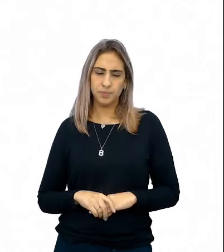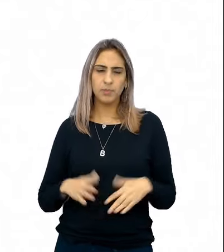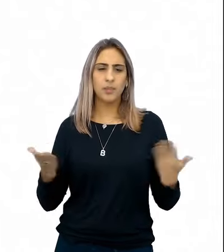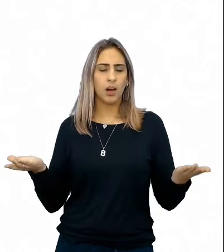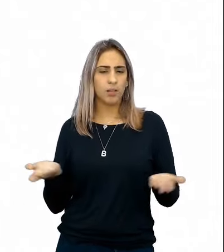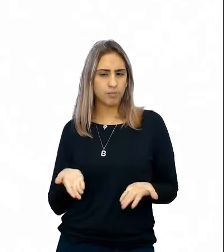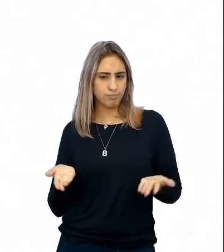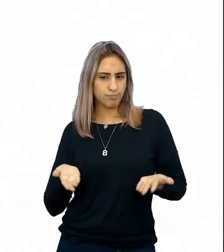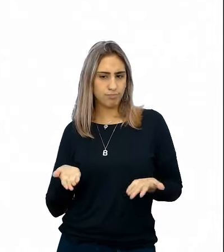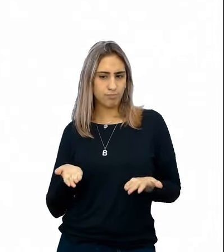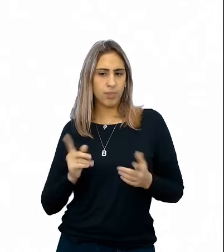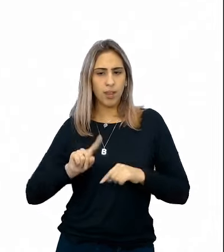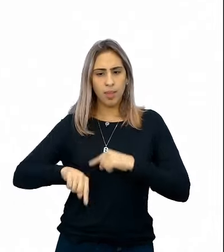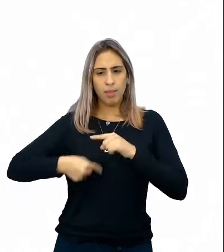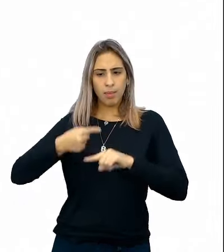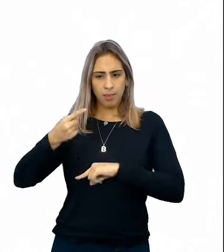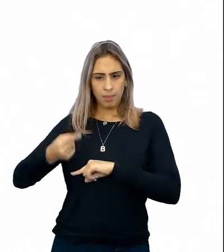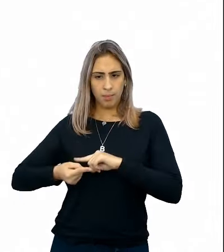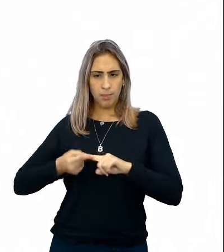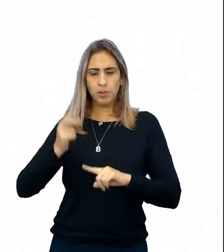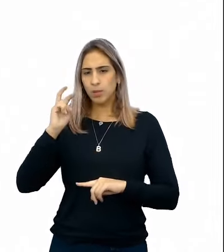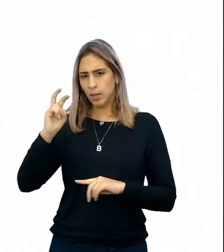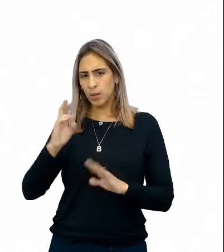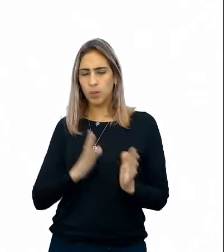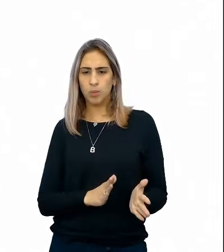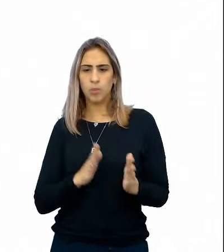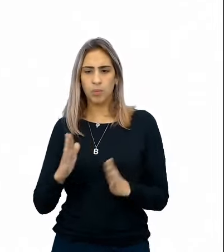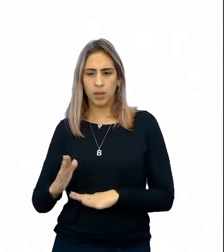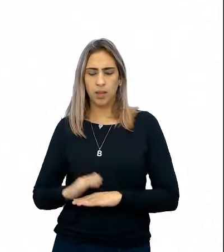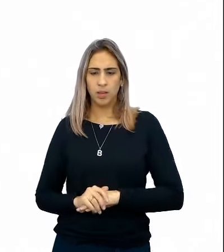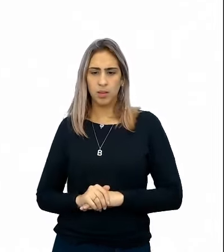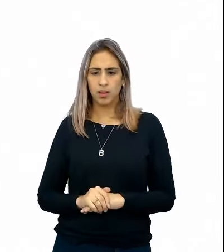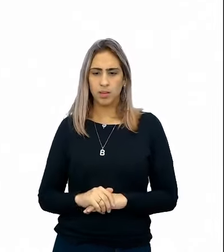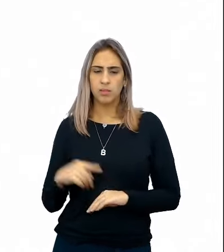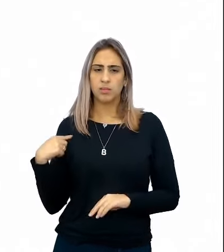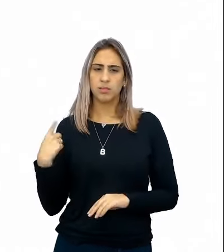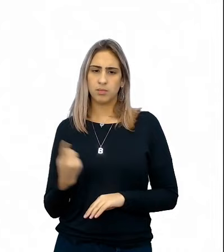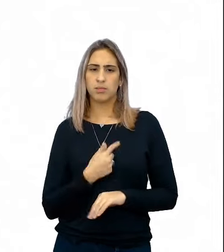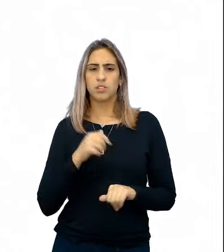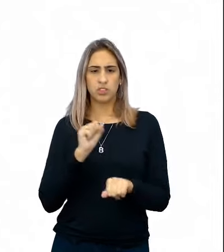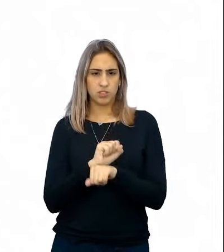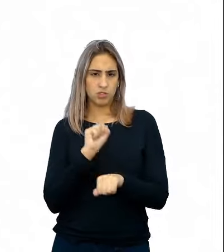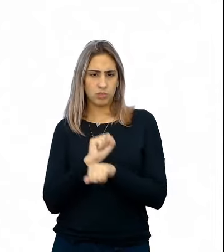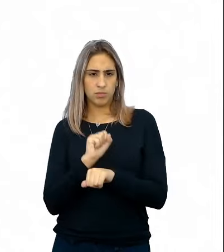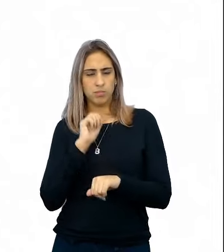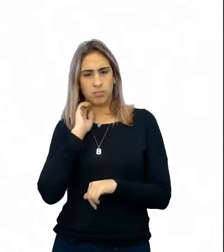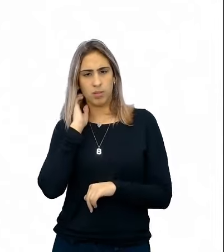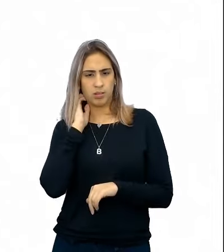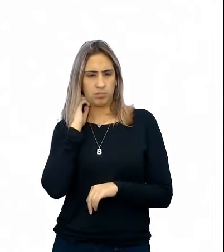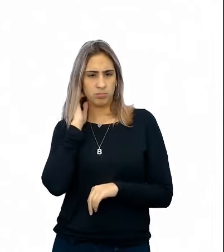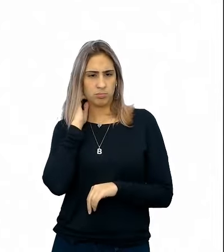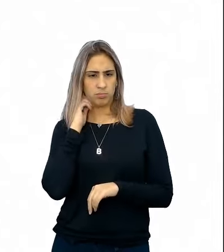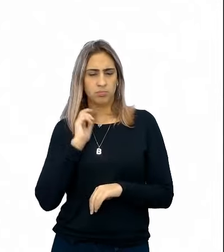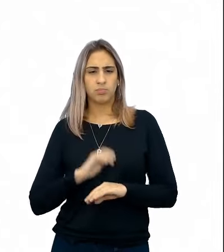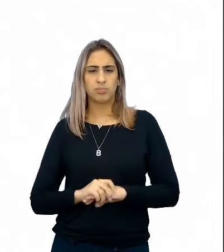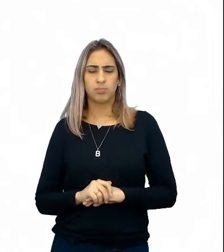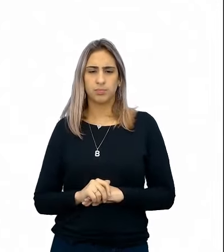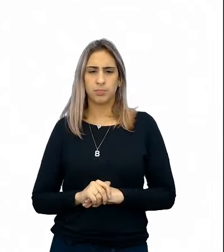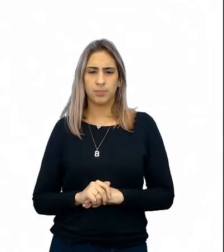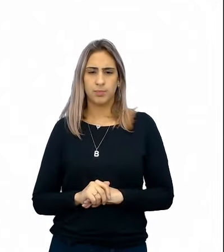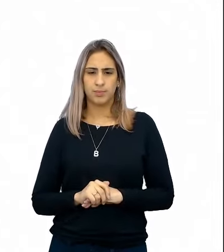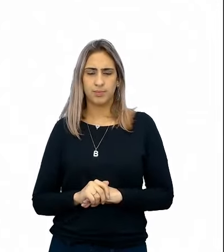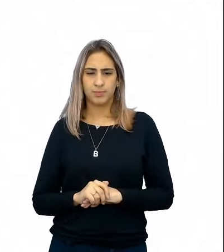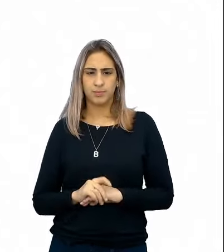E depois dos 5 momentos, né, a gente espera ter contribuído com